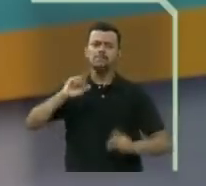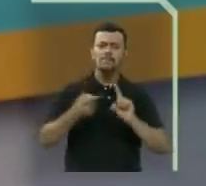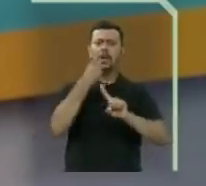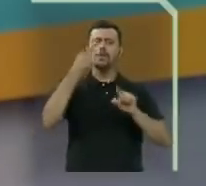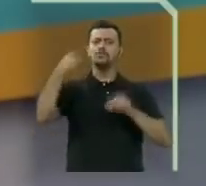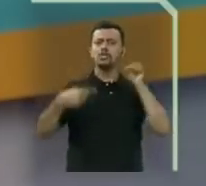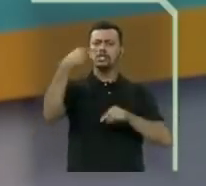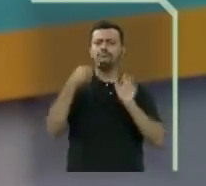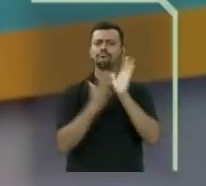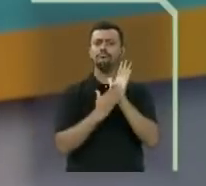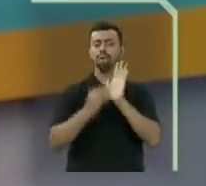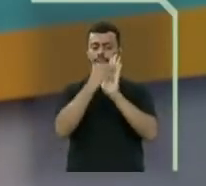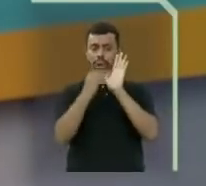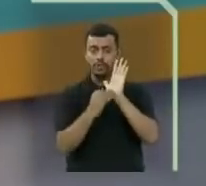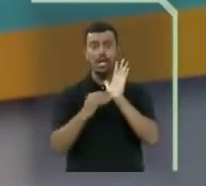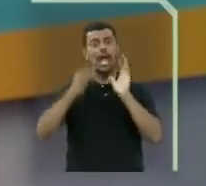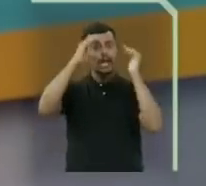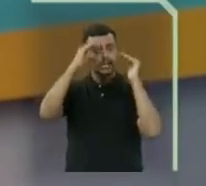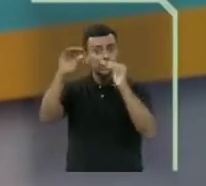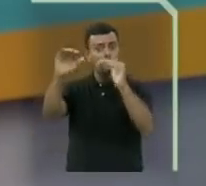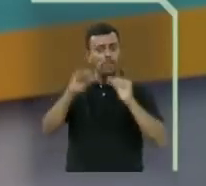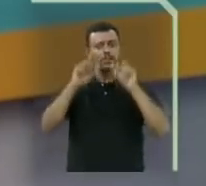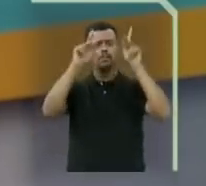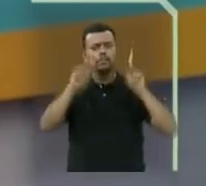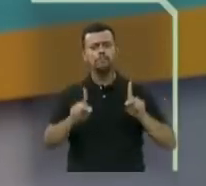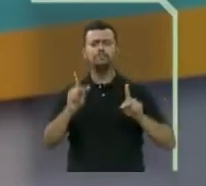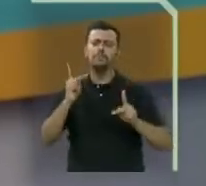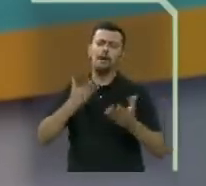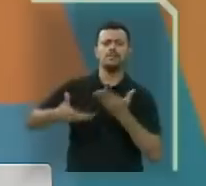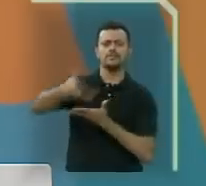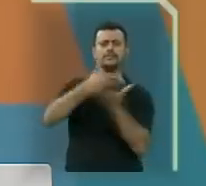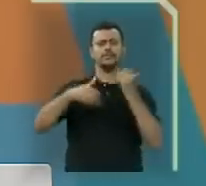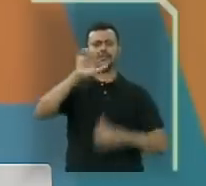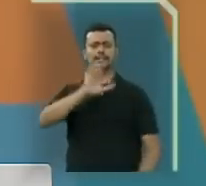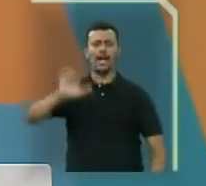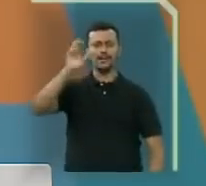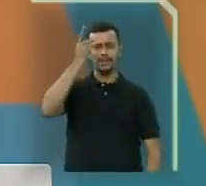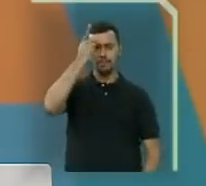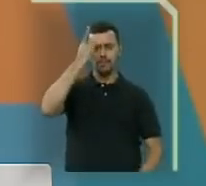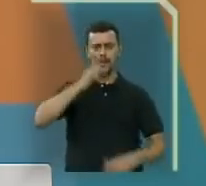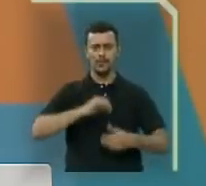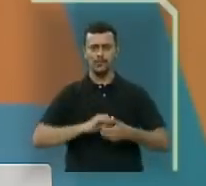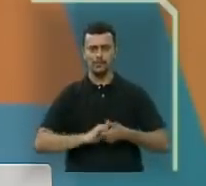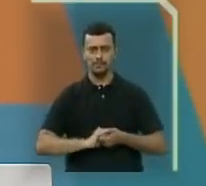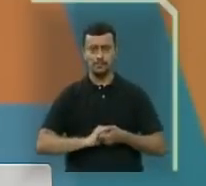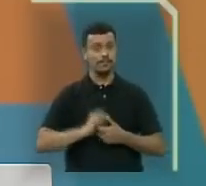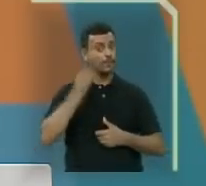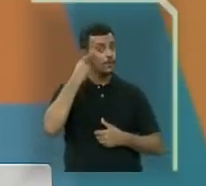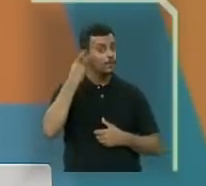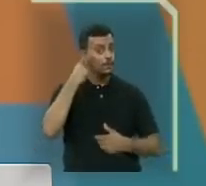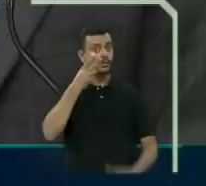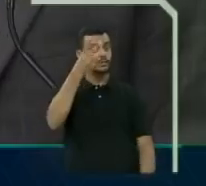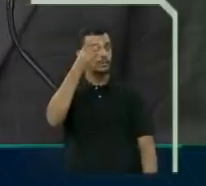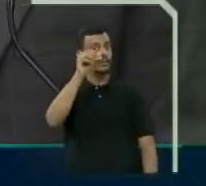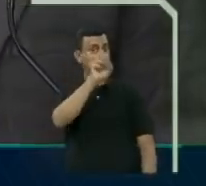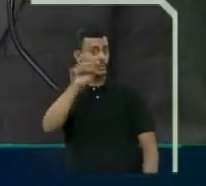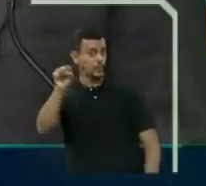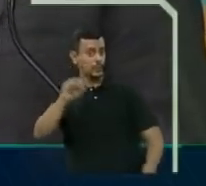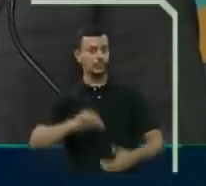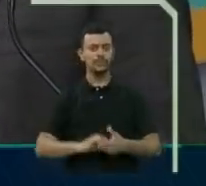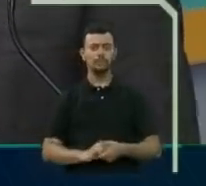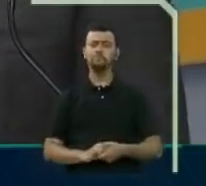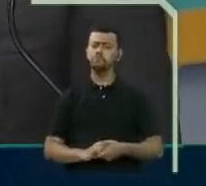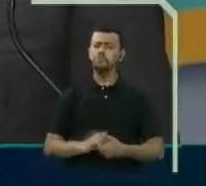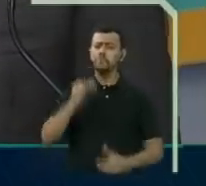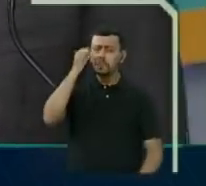sobretudo, preserve um ambiente de paz para toda a população desse estado. João Dória, 30 segundos para a sua réplica. Marcelo,